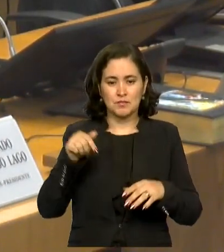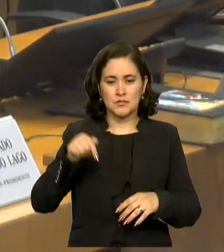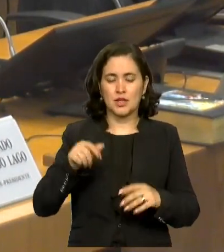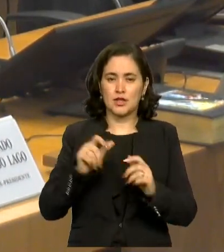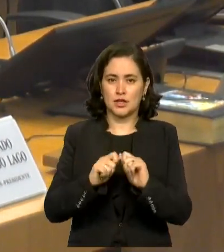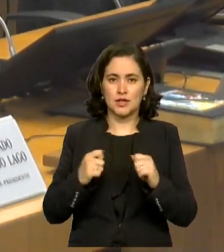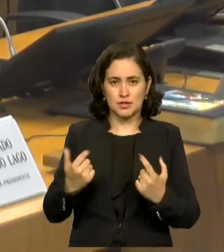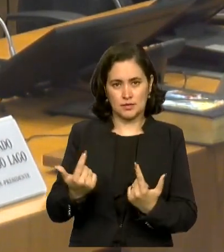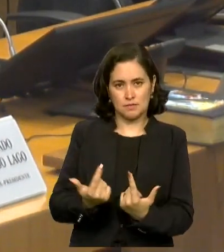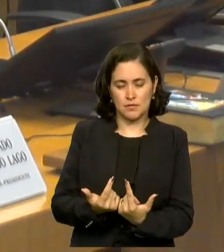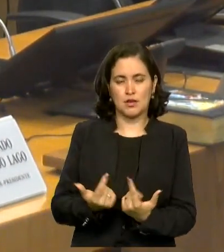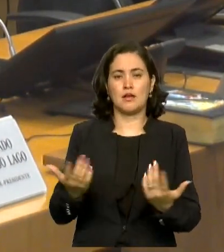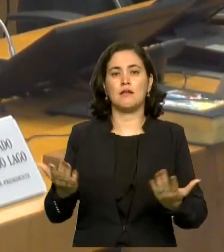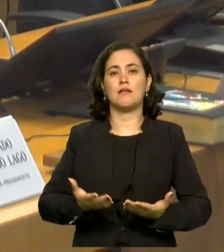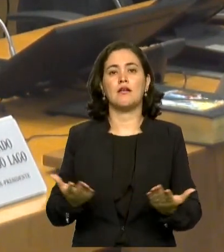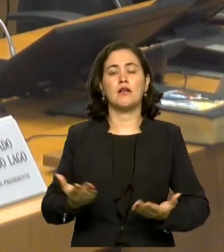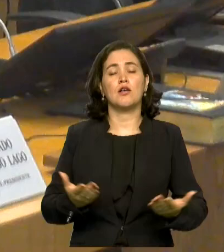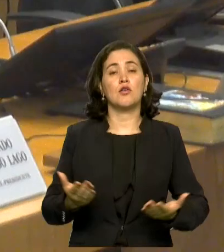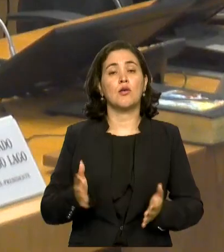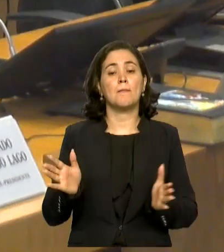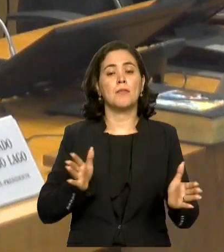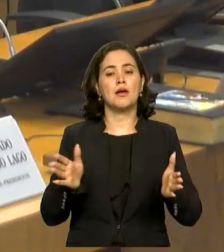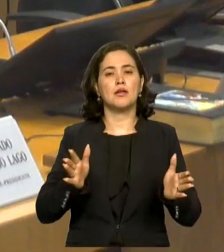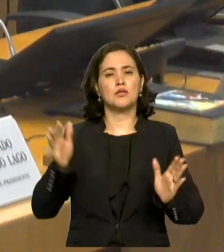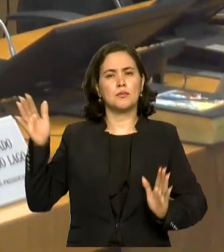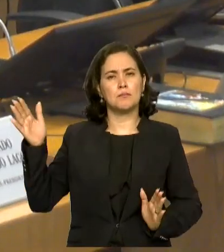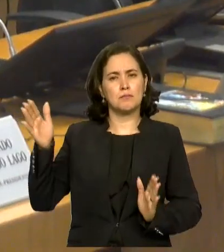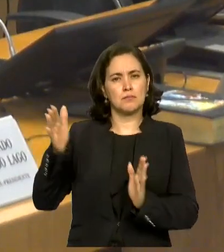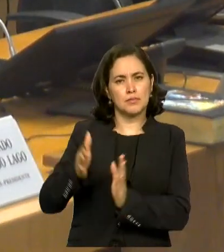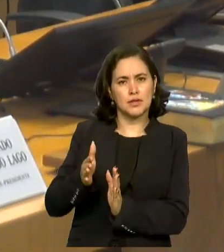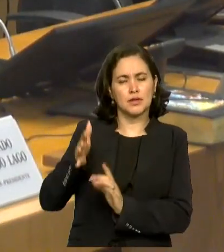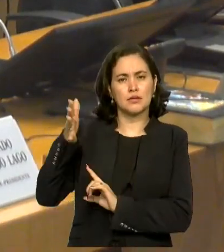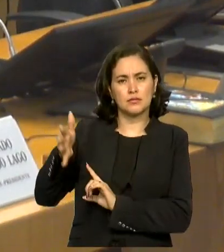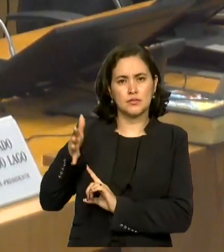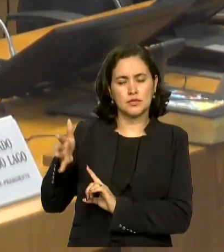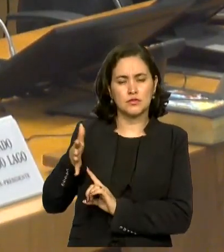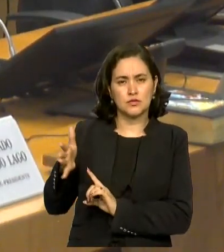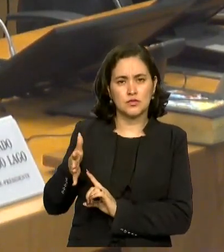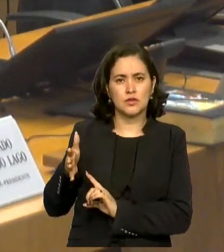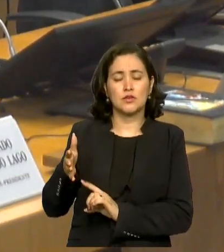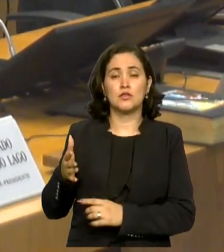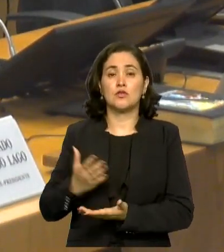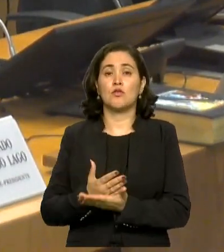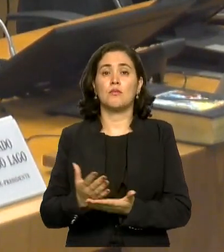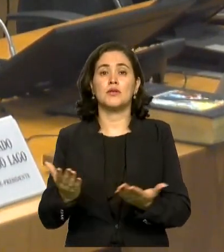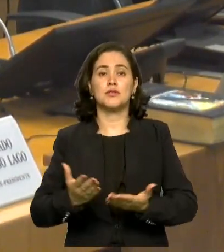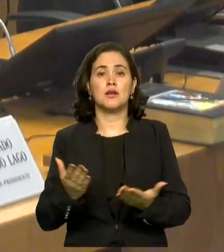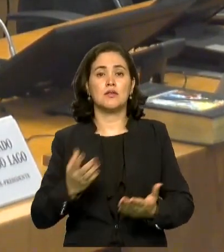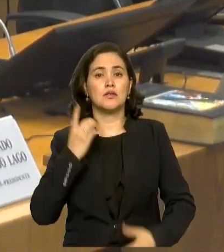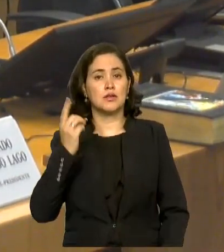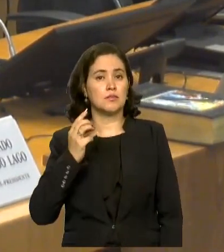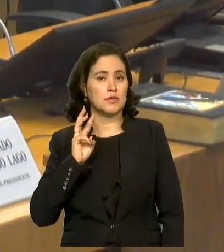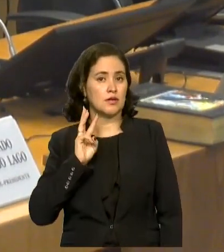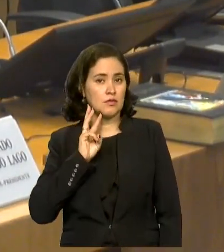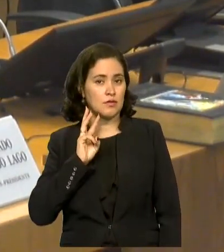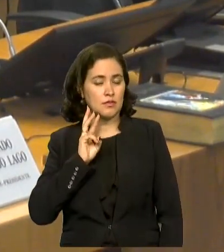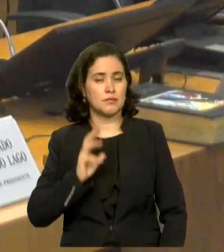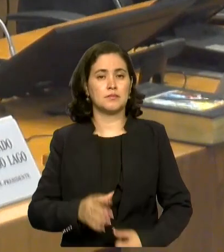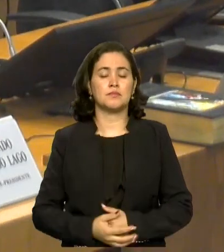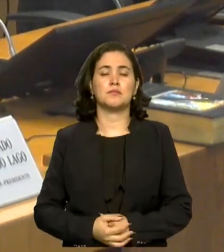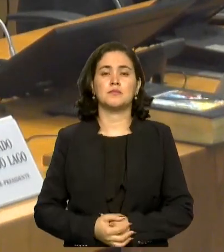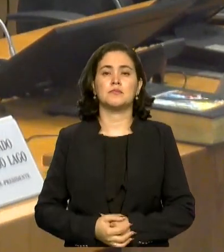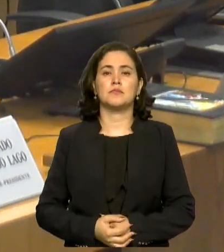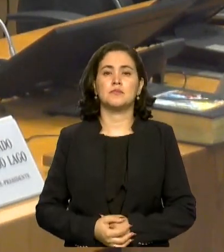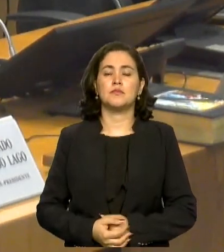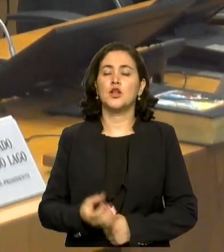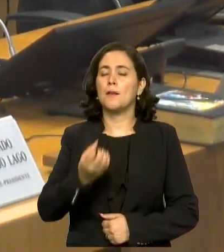agora acompanhando o pequeno expediente, o orador deputado Wellington do Curso. Bom dia a todos, que Deus seja louvado.